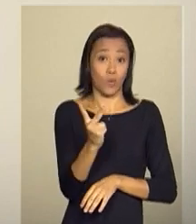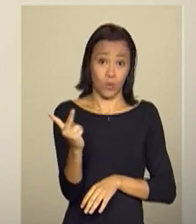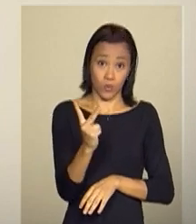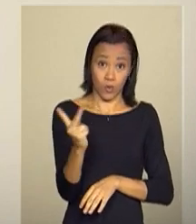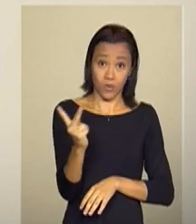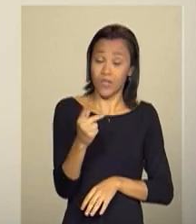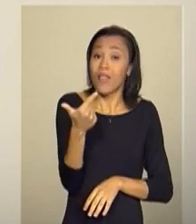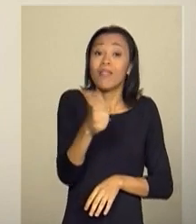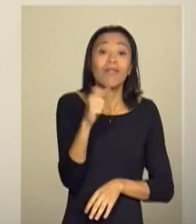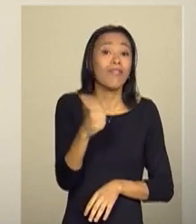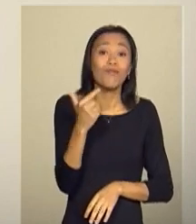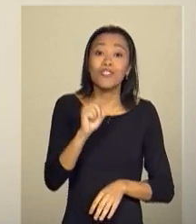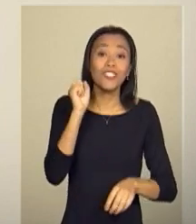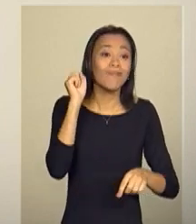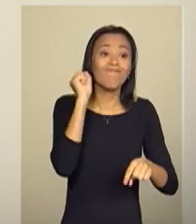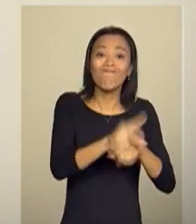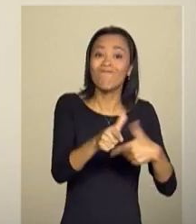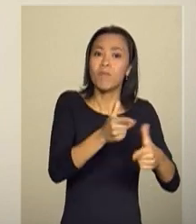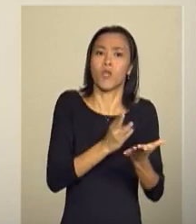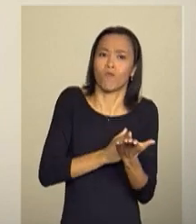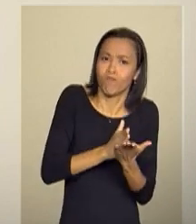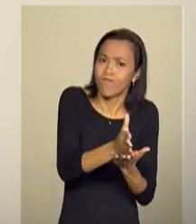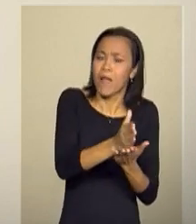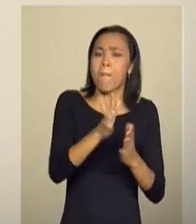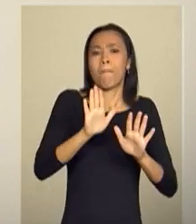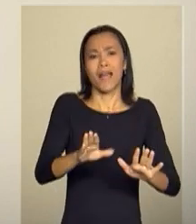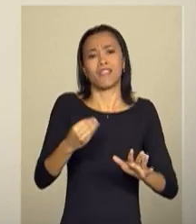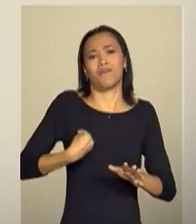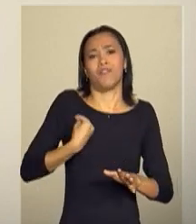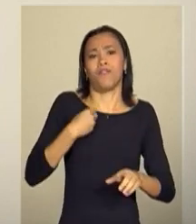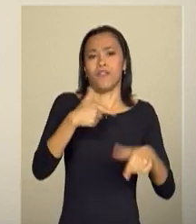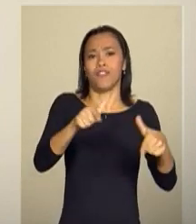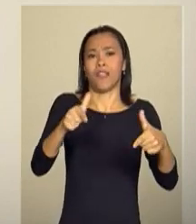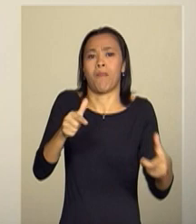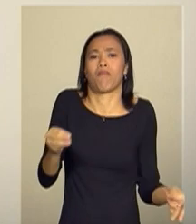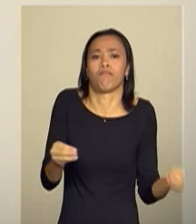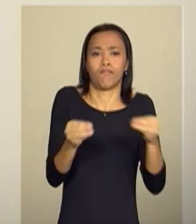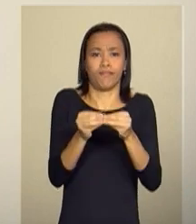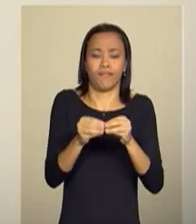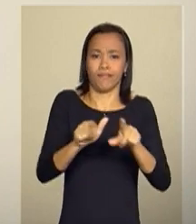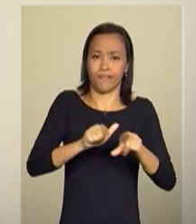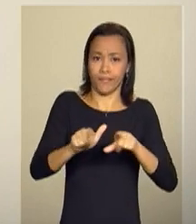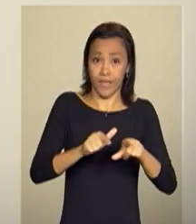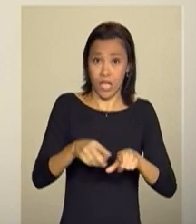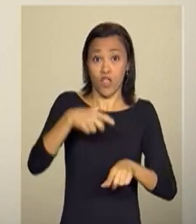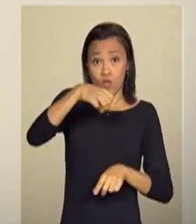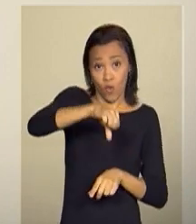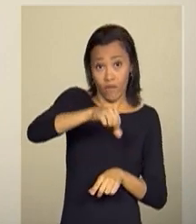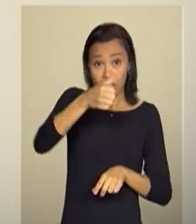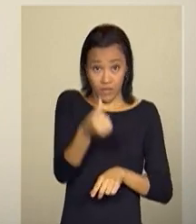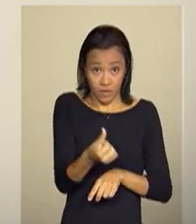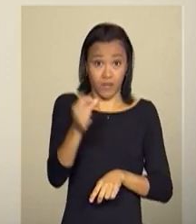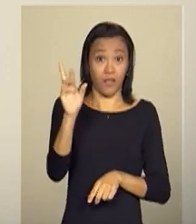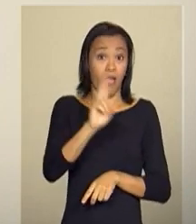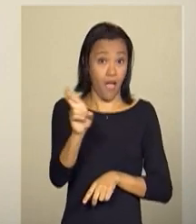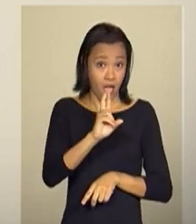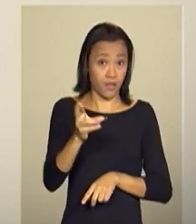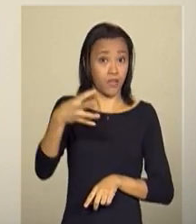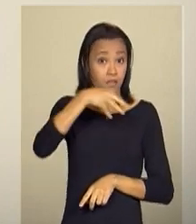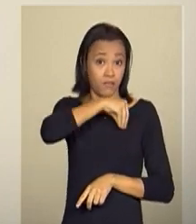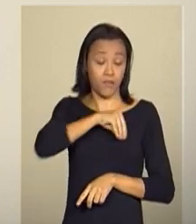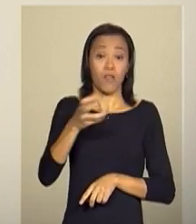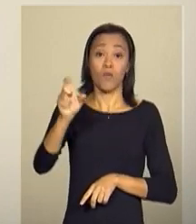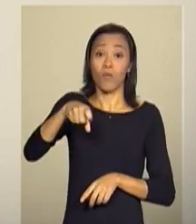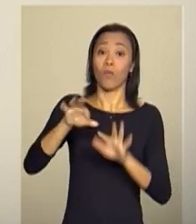inid não tinham um emprego certo e ainda viviam de bico naquele tempo os R 96 que eles ganhavam do Bolsa